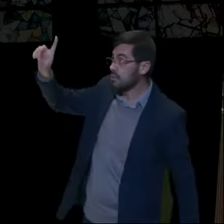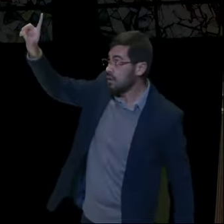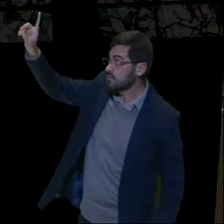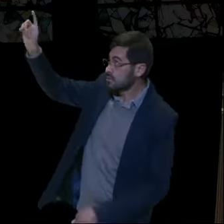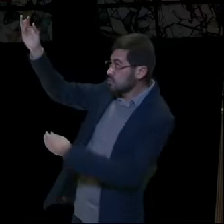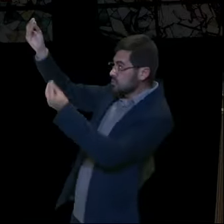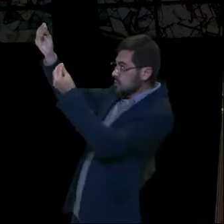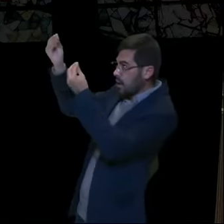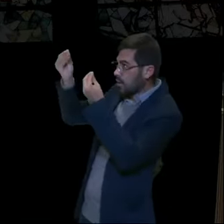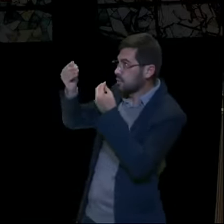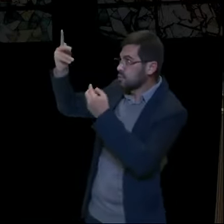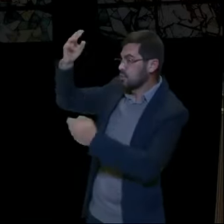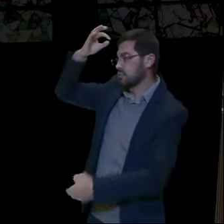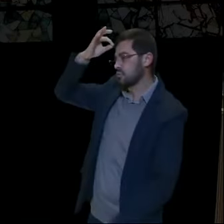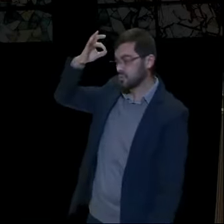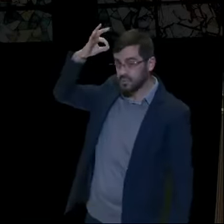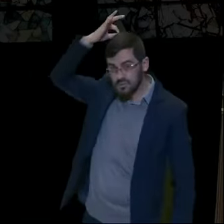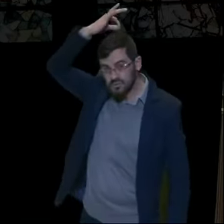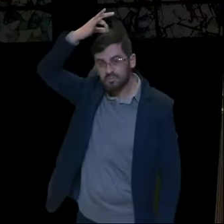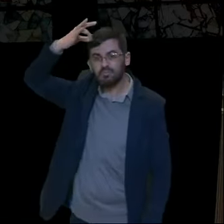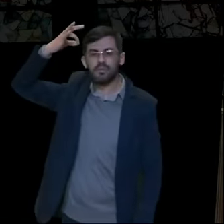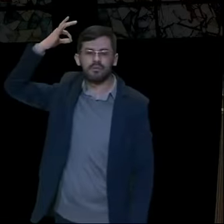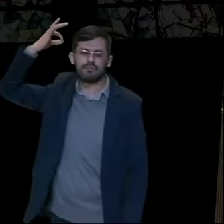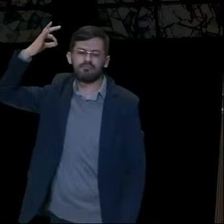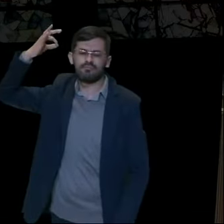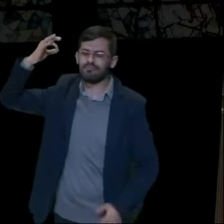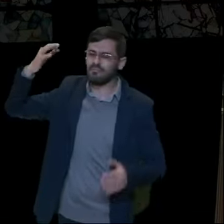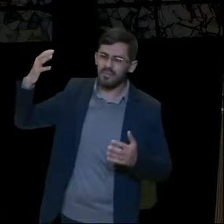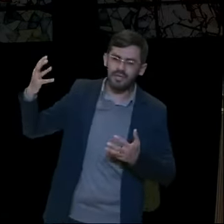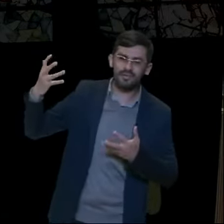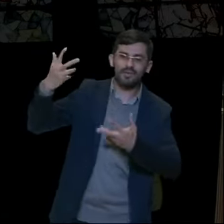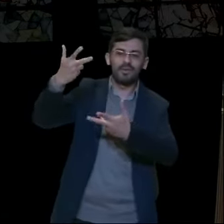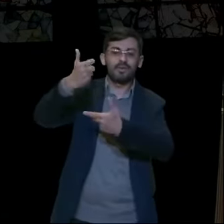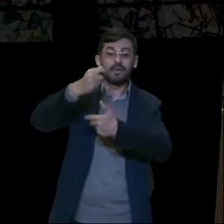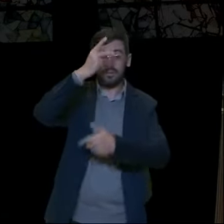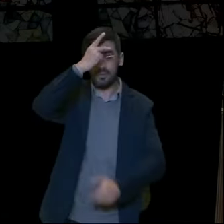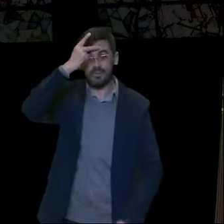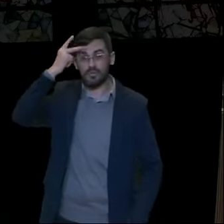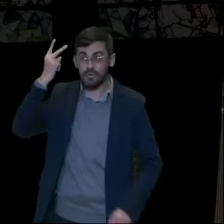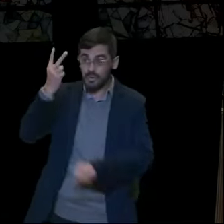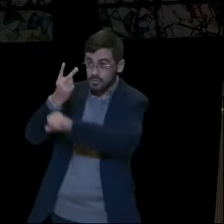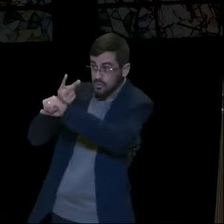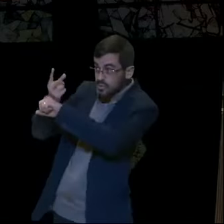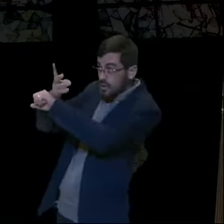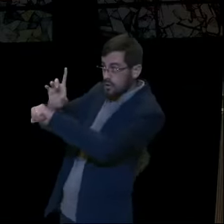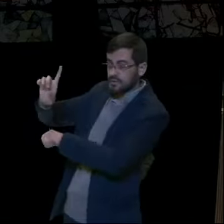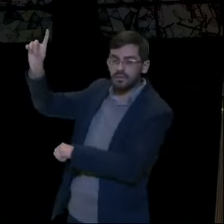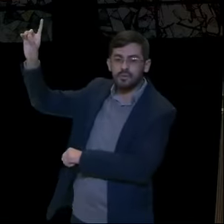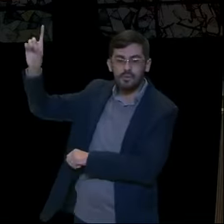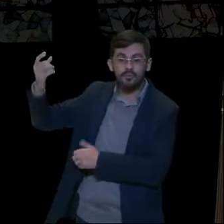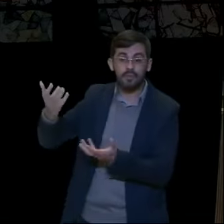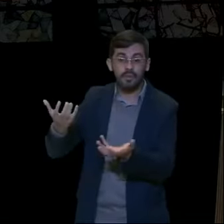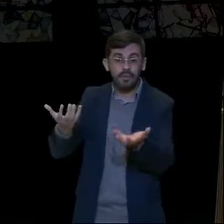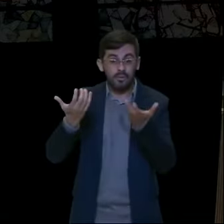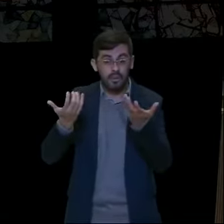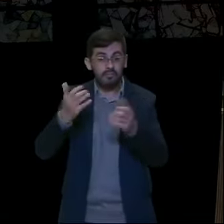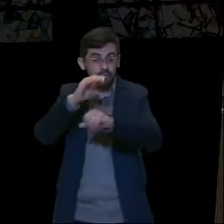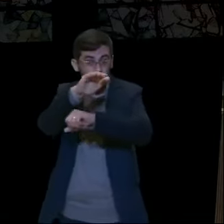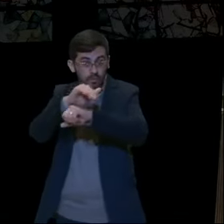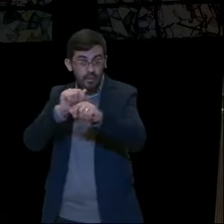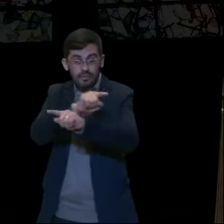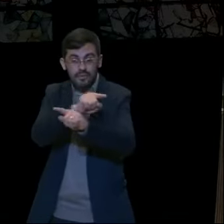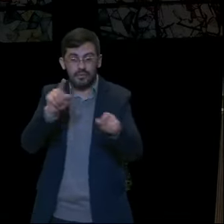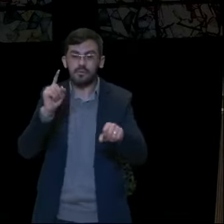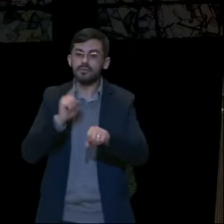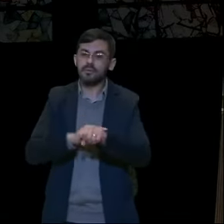Espírito de forma grandiosa para aqueles que o buscam. Então eu quero te convidar nesse momento.